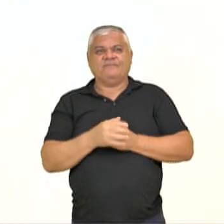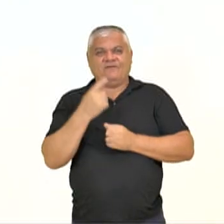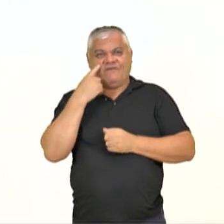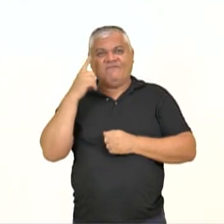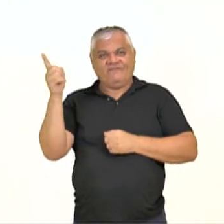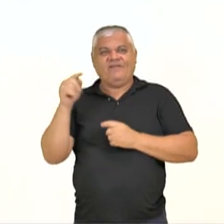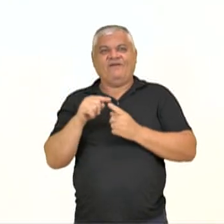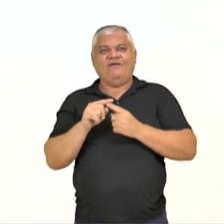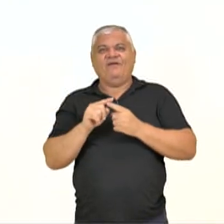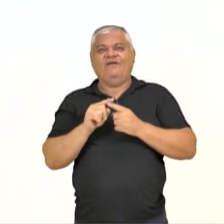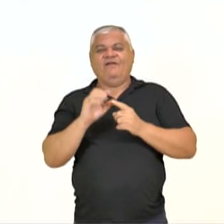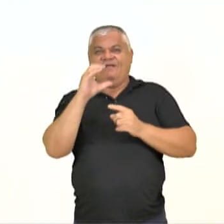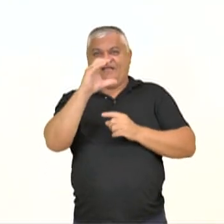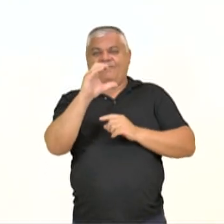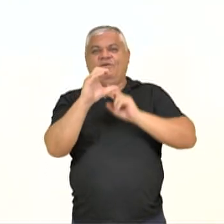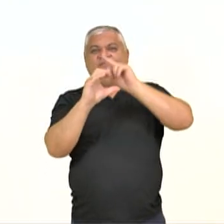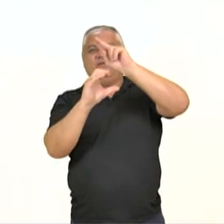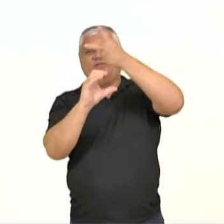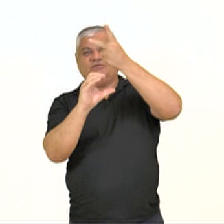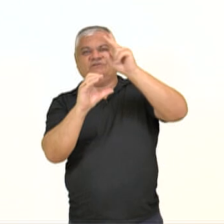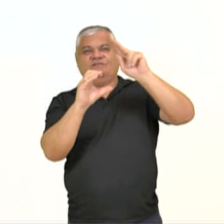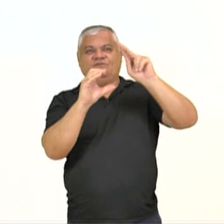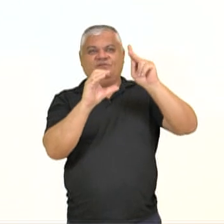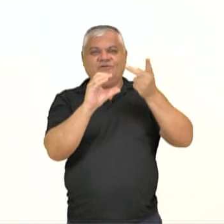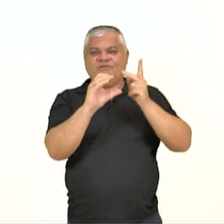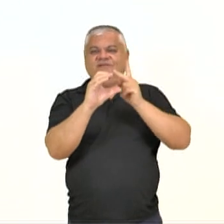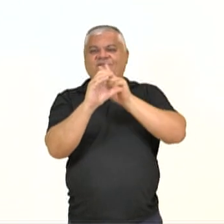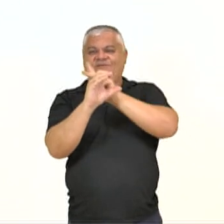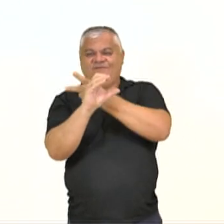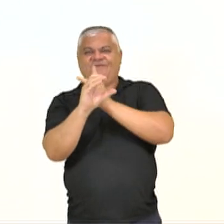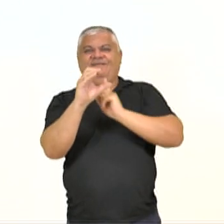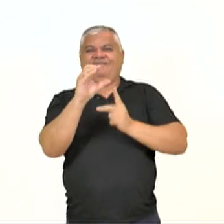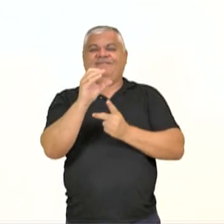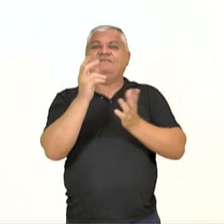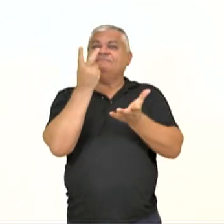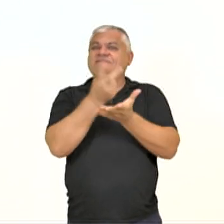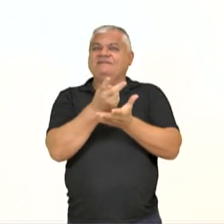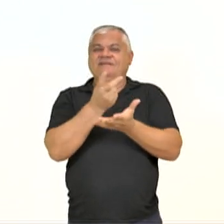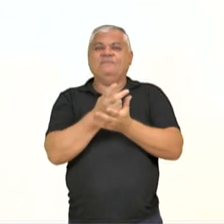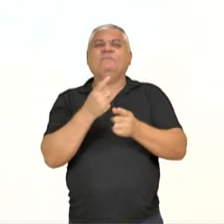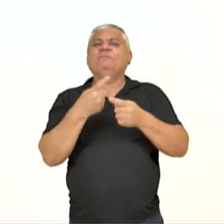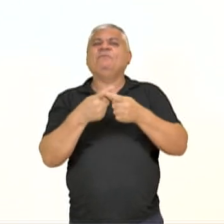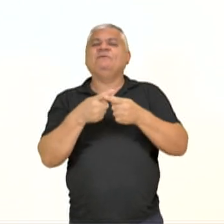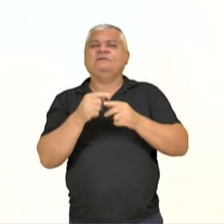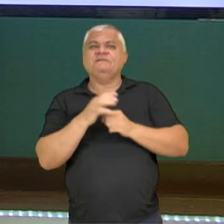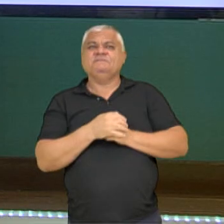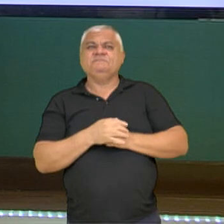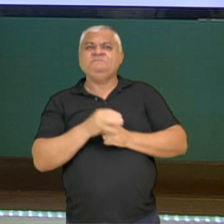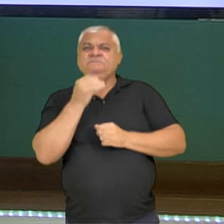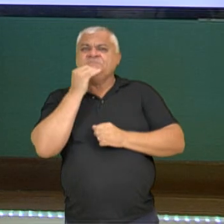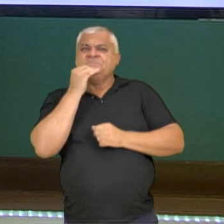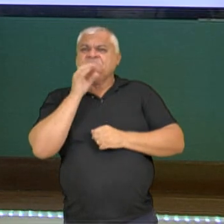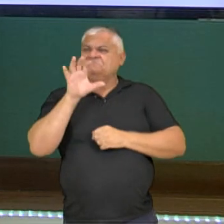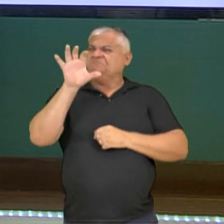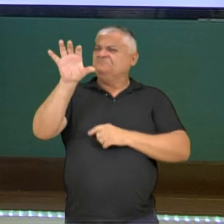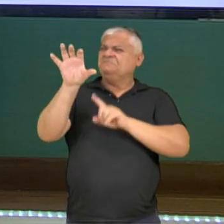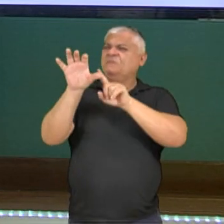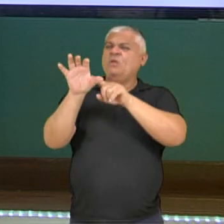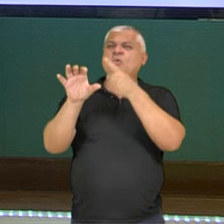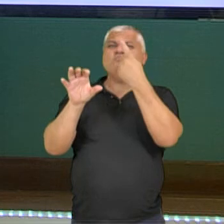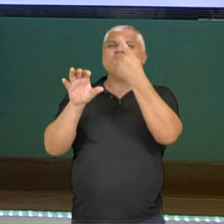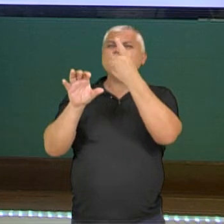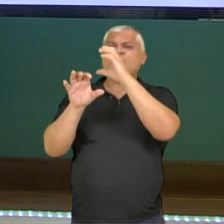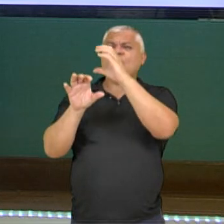vamos ter aqui um carbono, um hidrogênio. Por que, professor, que eu vou saber que aqui tem um carbono